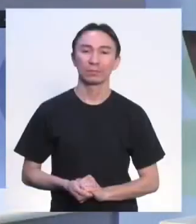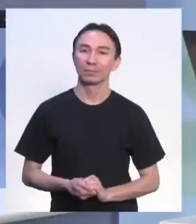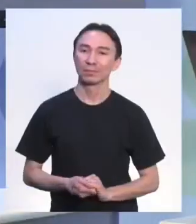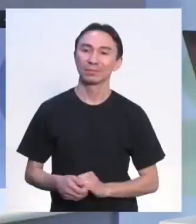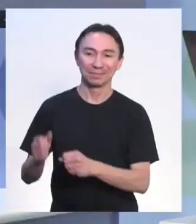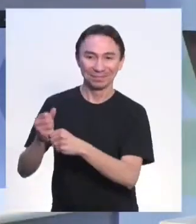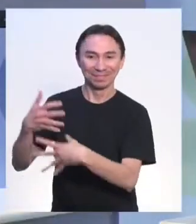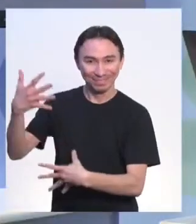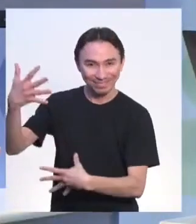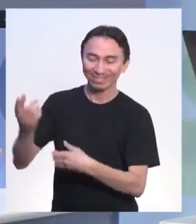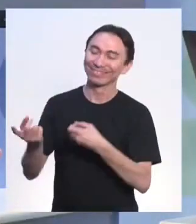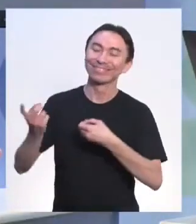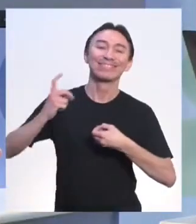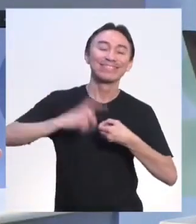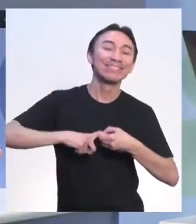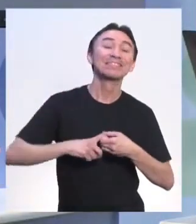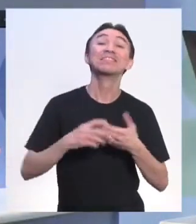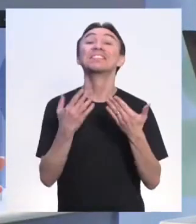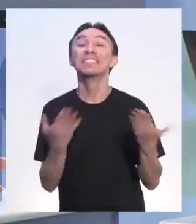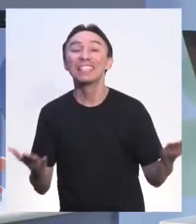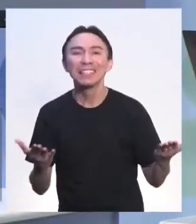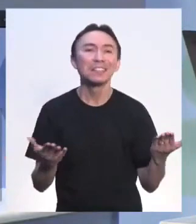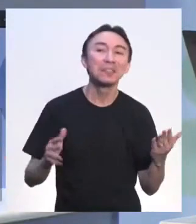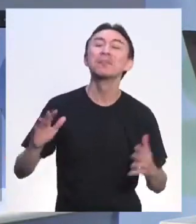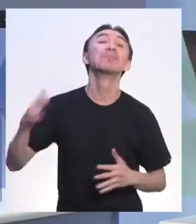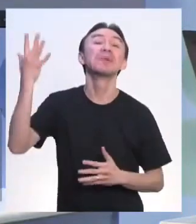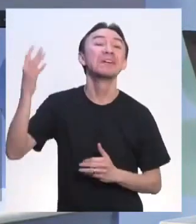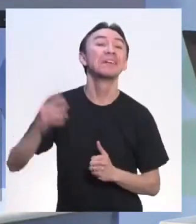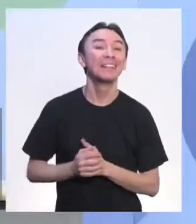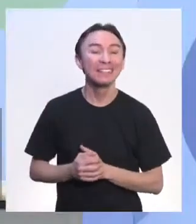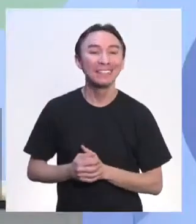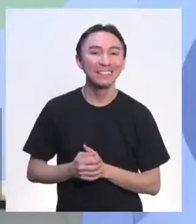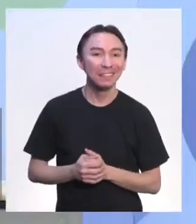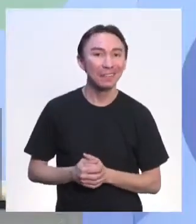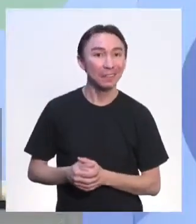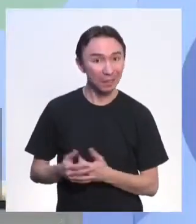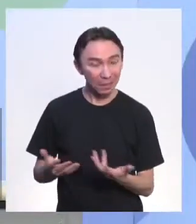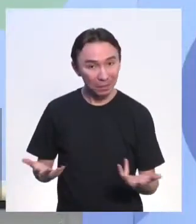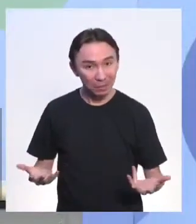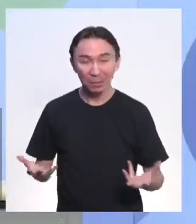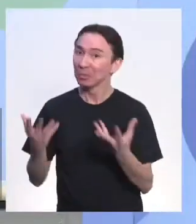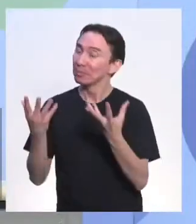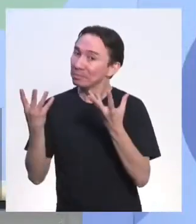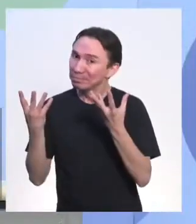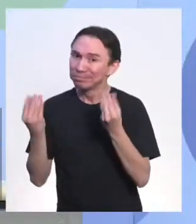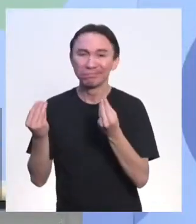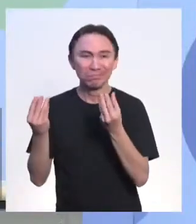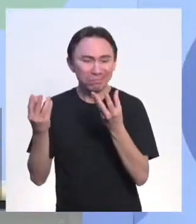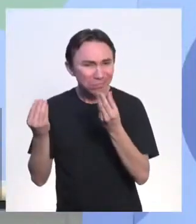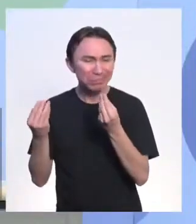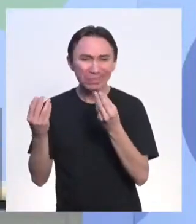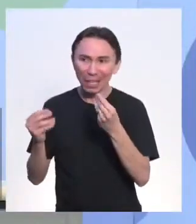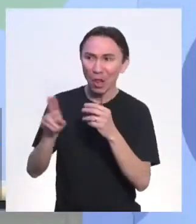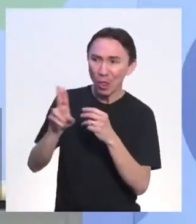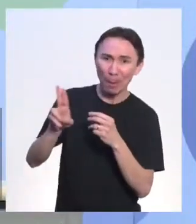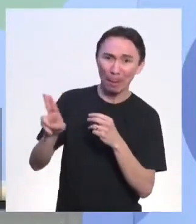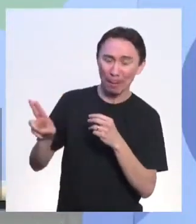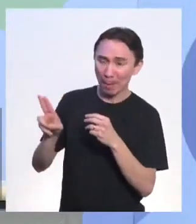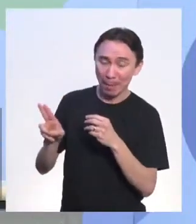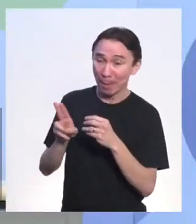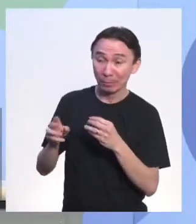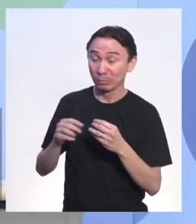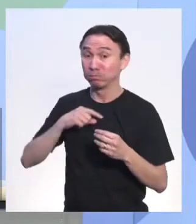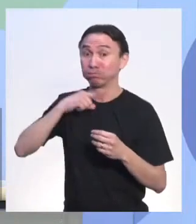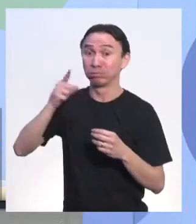voltamos do chat. E aí, professora Roberta, o que aconteceu no chat? O que aconteceu? Que tem tanta gente que não conseguia anotar tantos nomes assim, não, mesmo dando